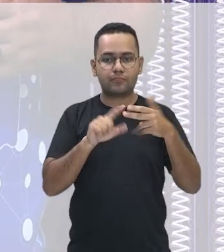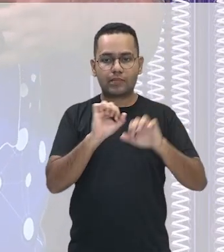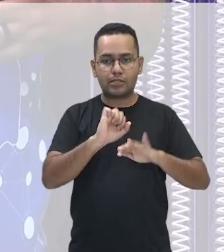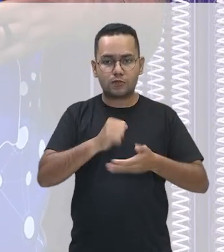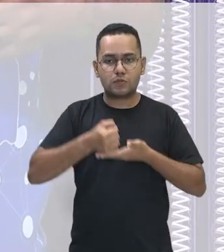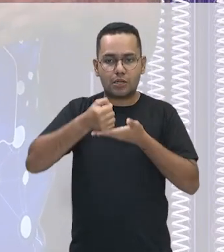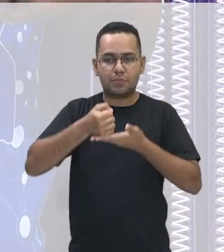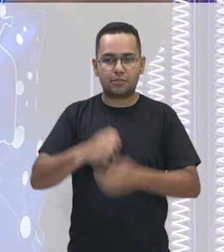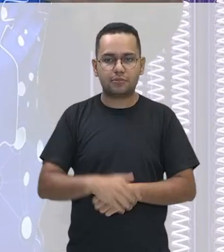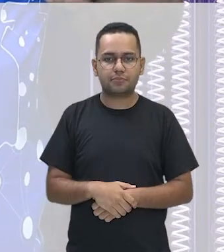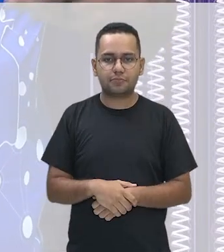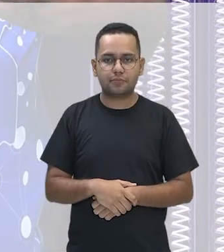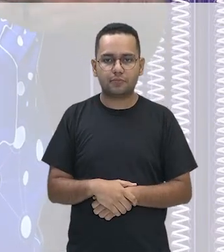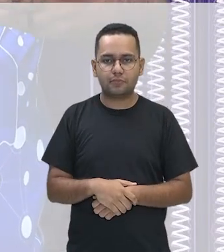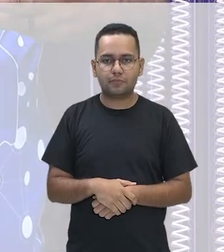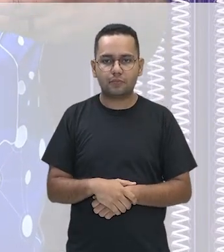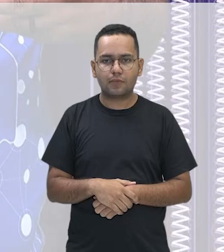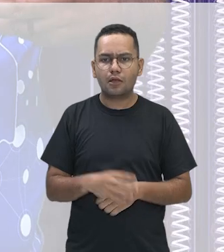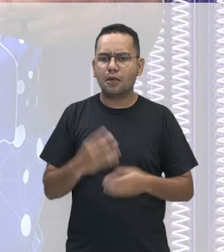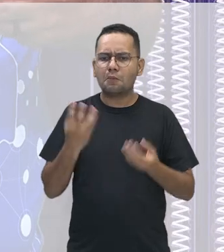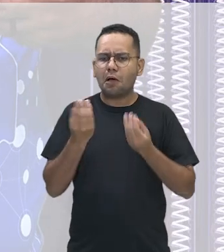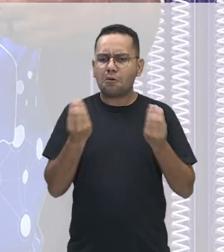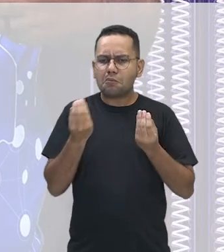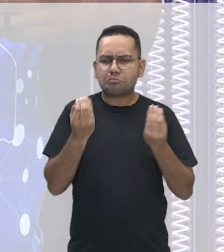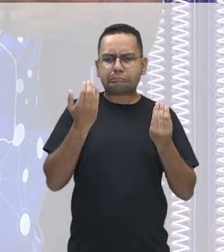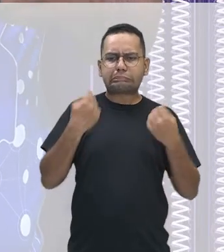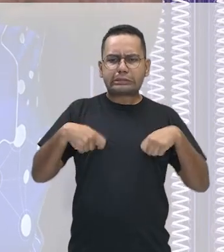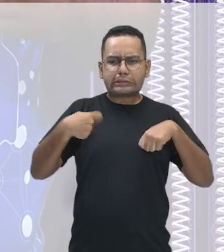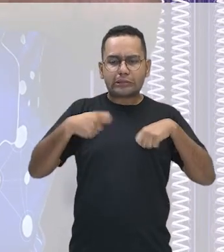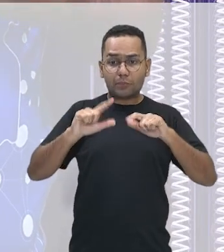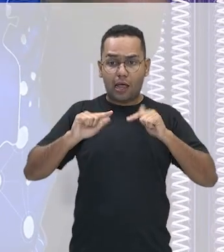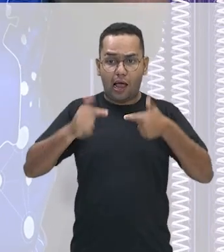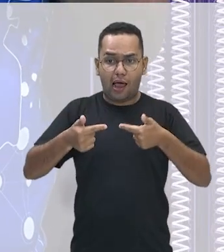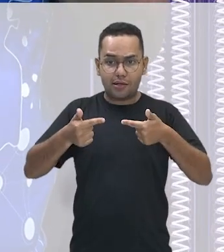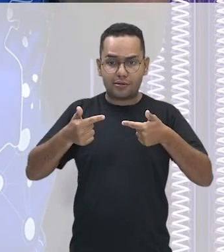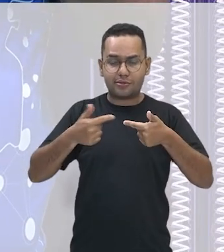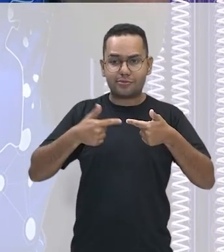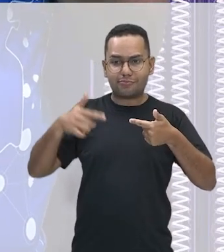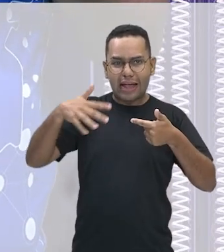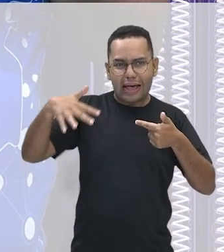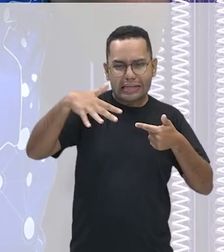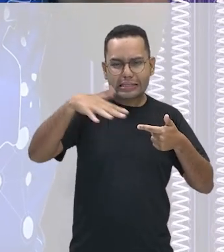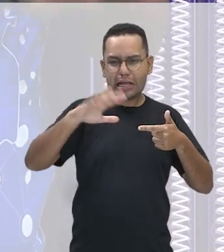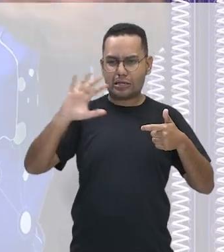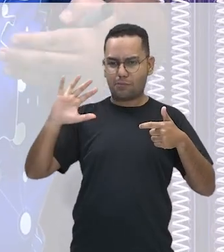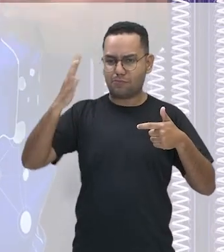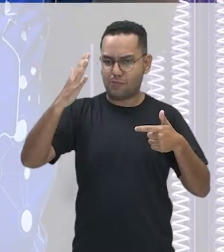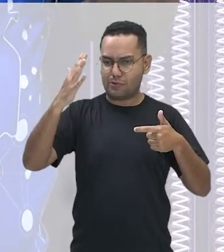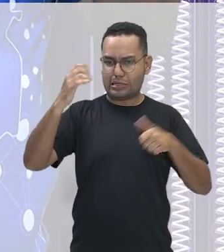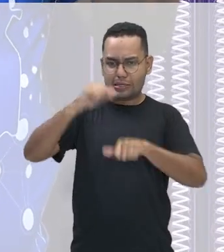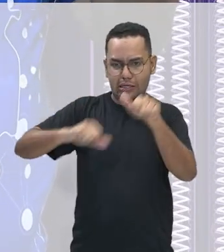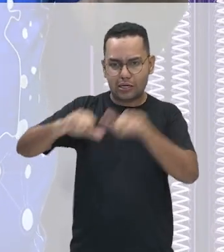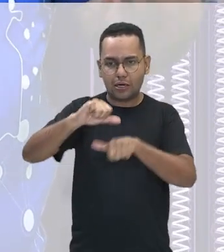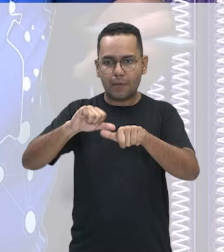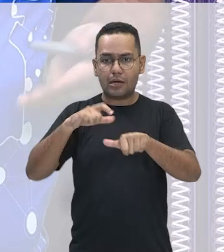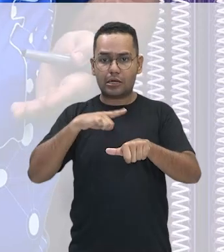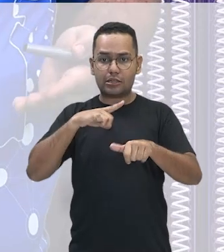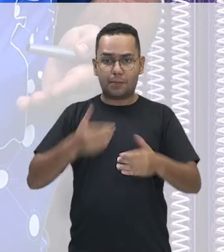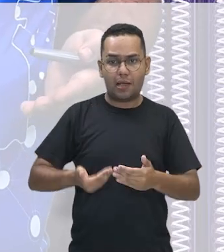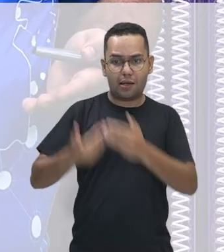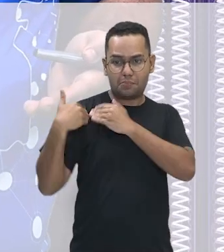a questão das mudanças climáticas em relação à nossa responsabilidade para com as